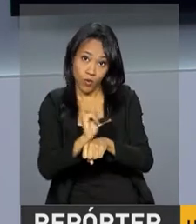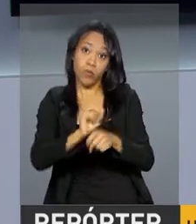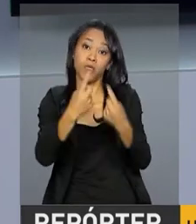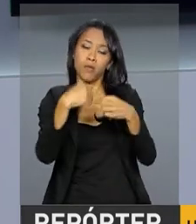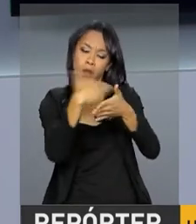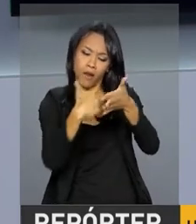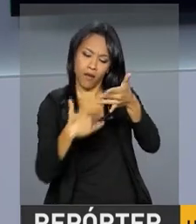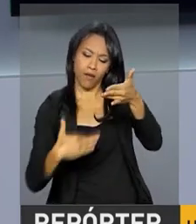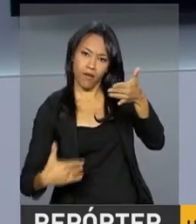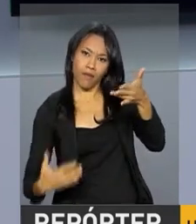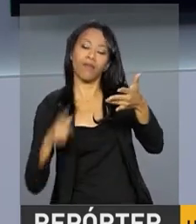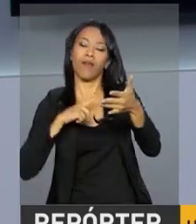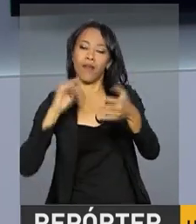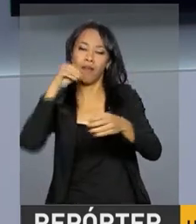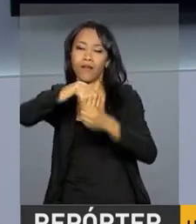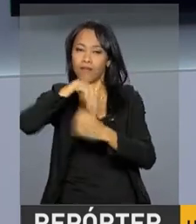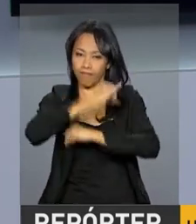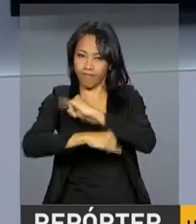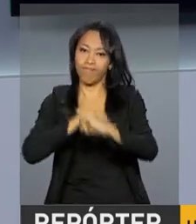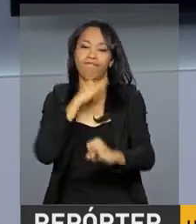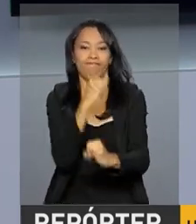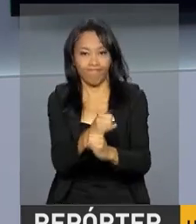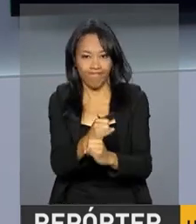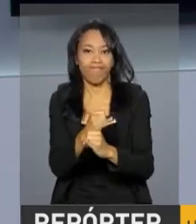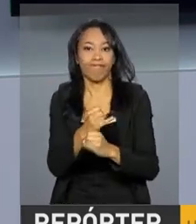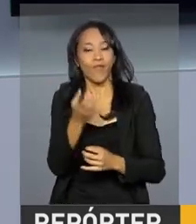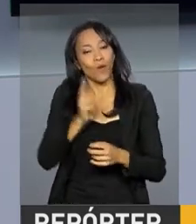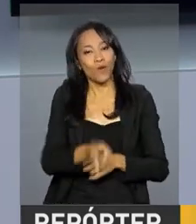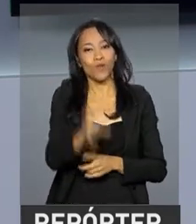está disponível na nossa página na internet.